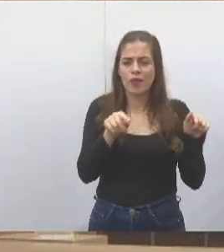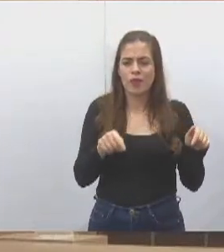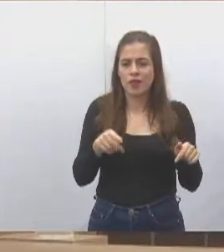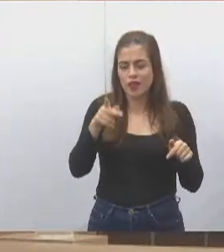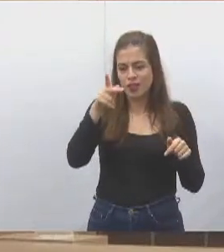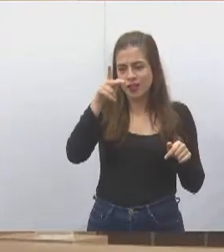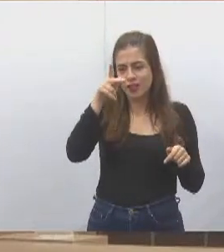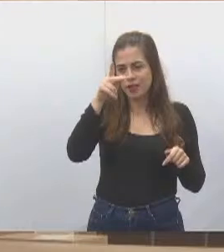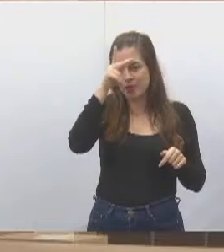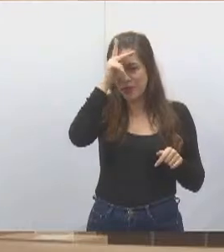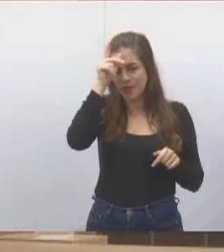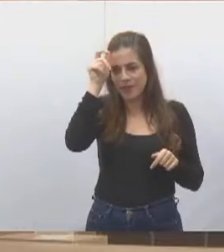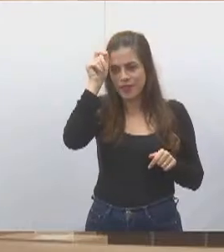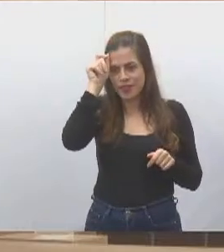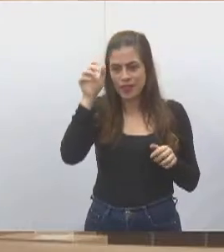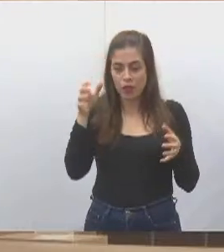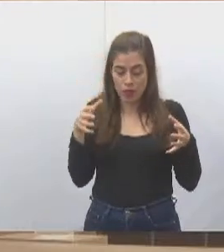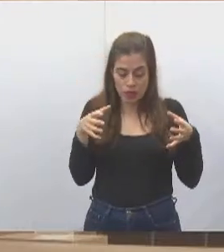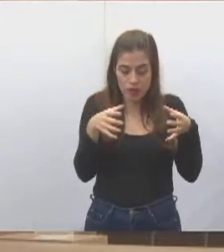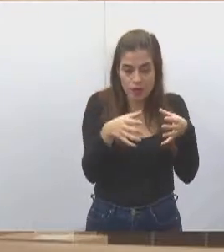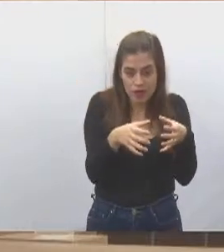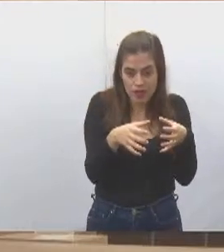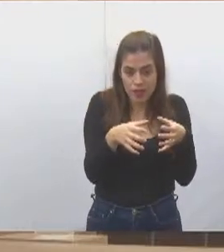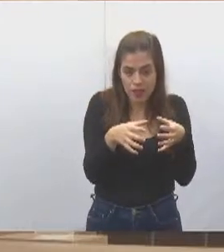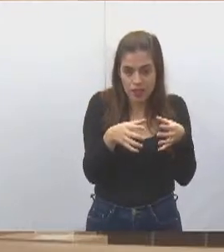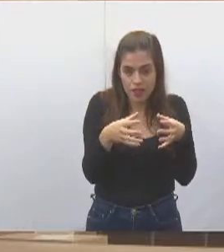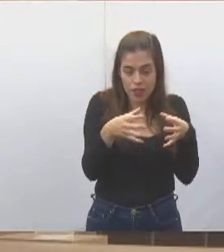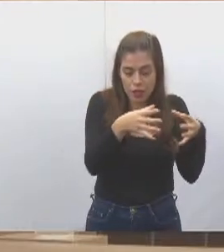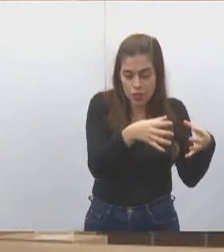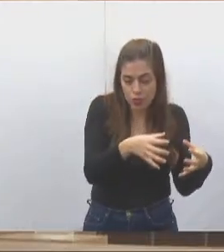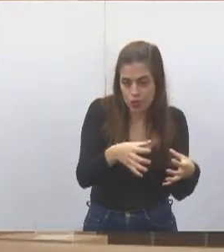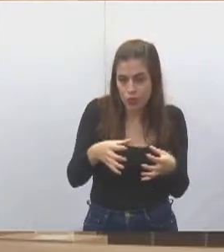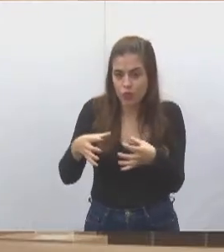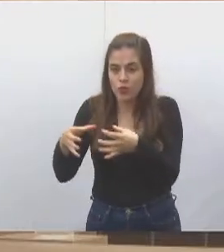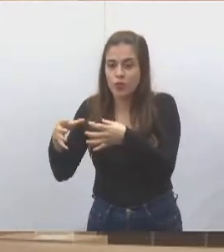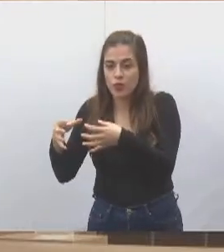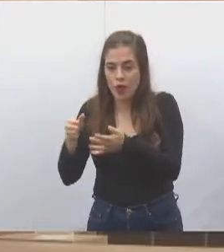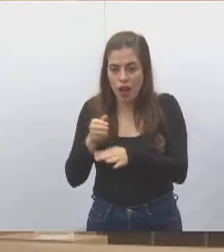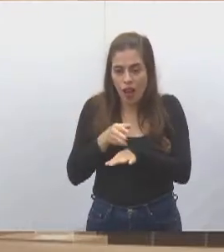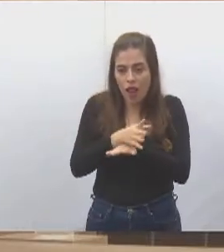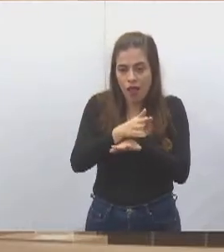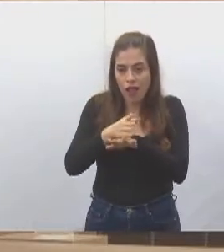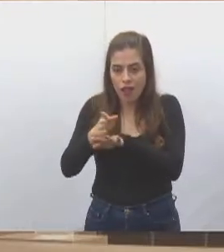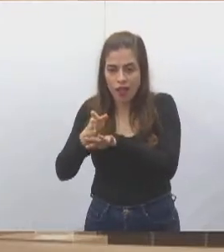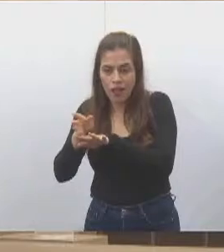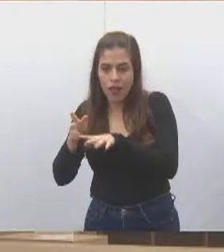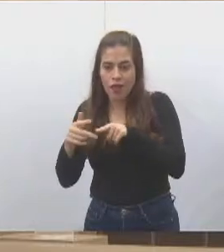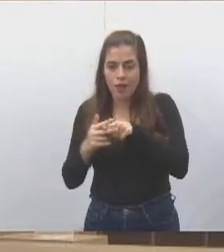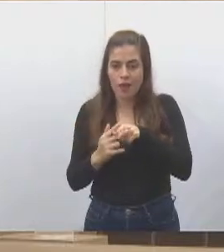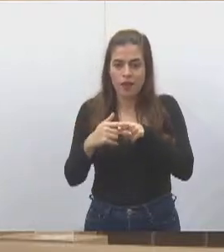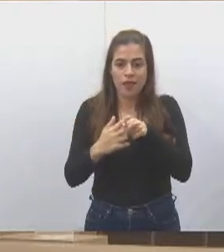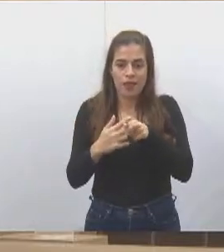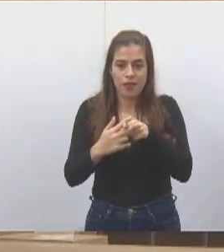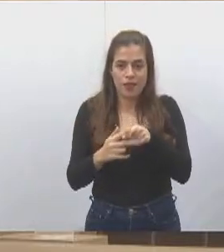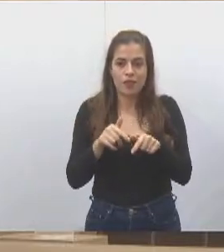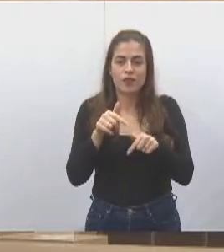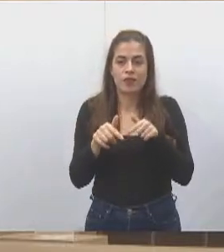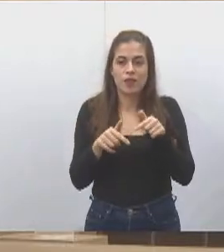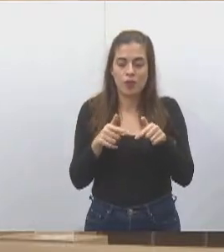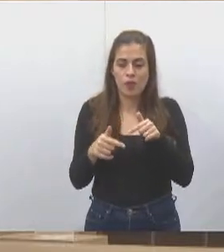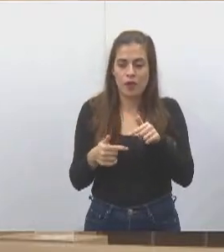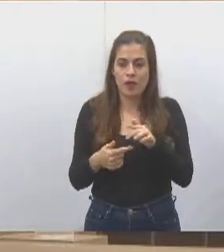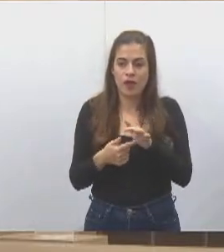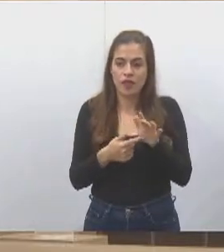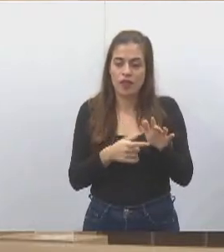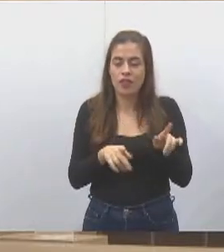gabinete do prefeito. Então, é centralizado ali e todo esse recurso é usado para fazer a manutenção desses serviços que,